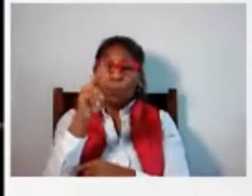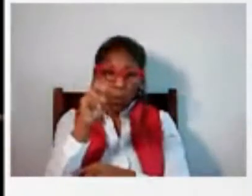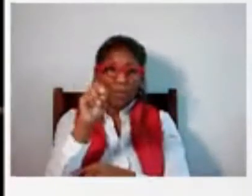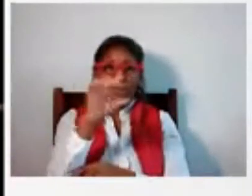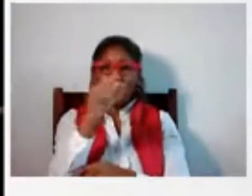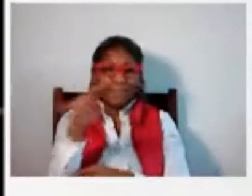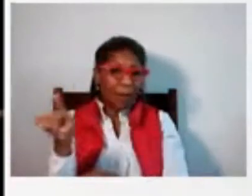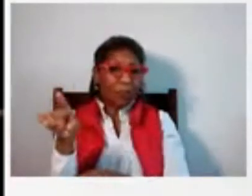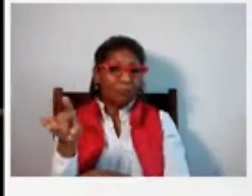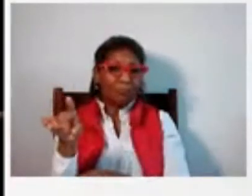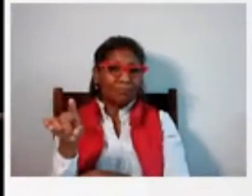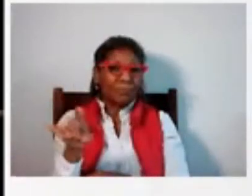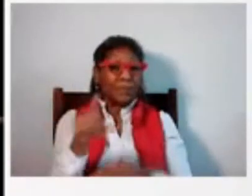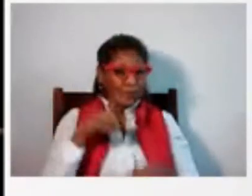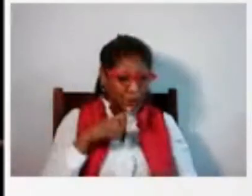recuperados